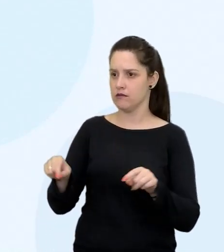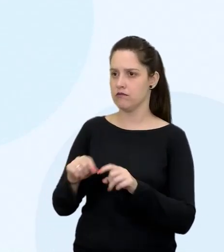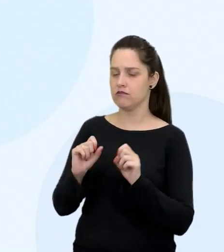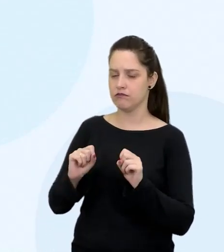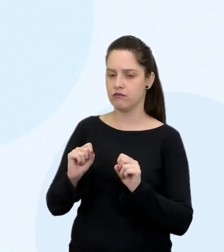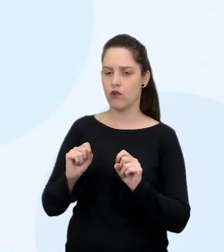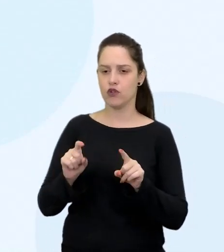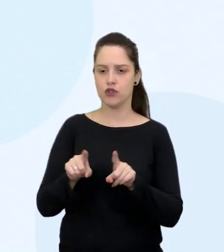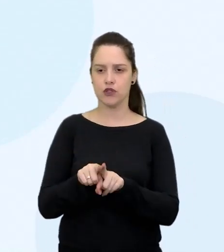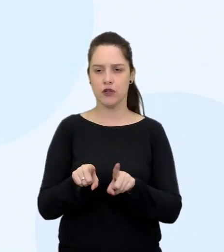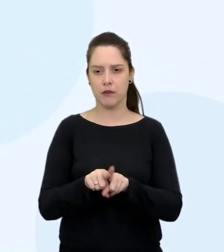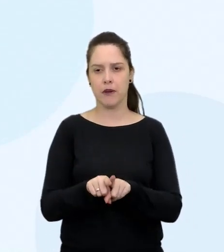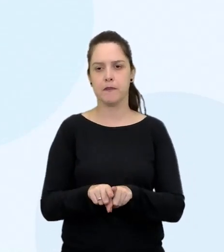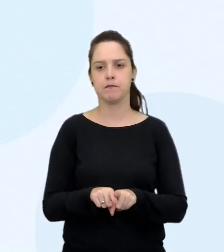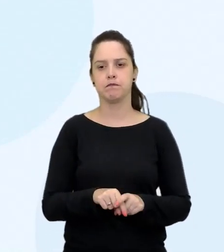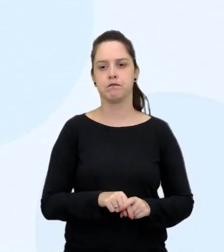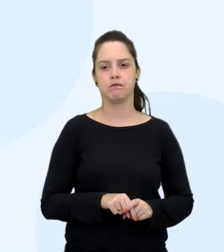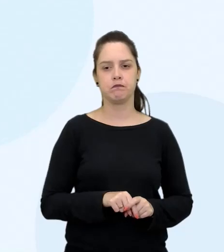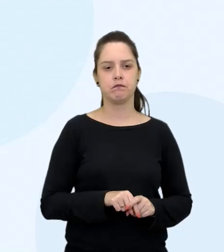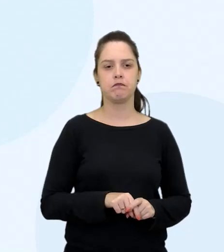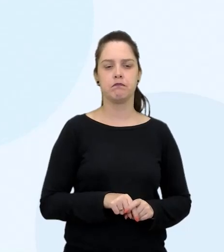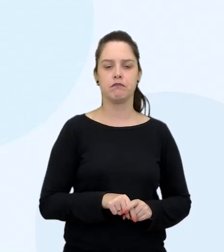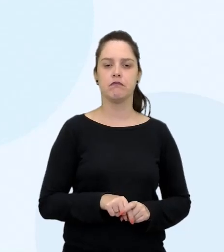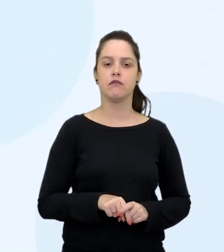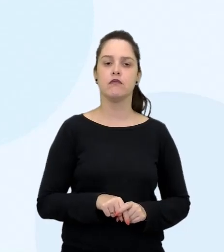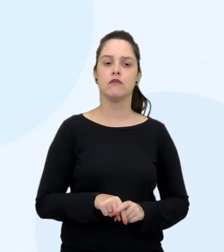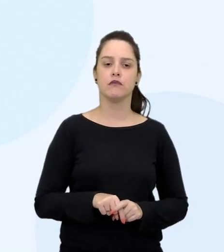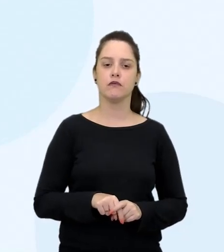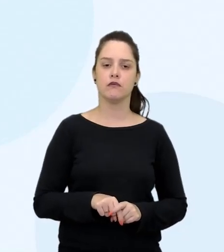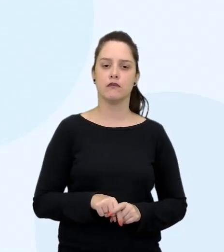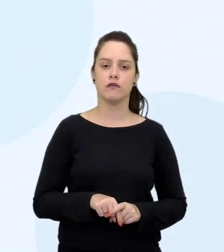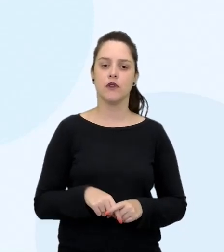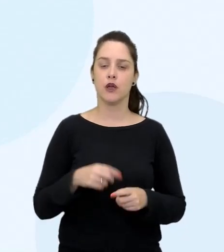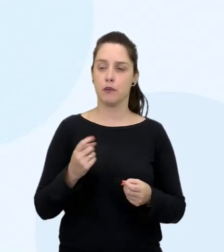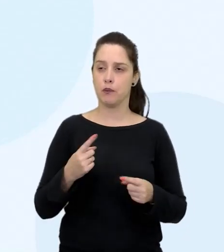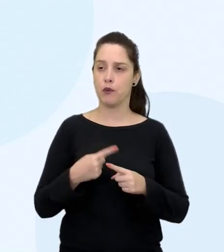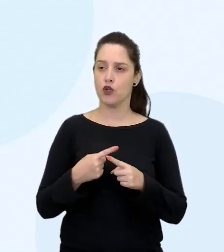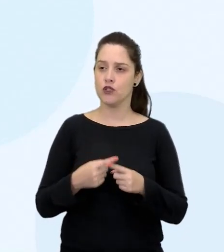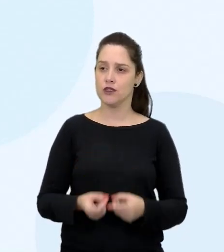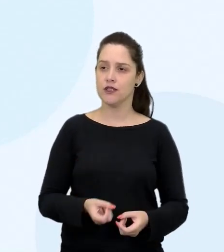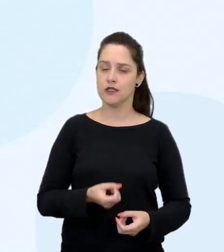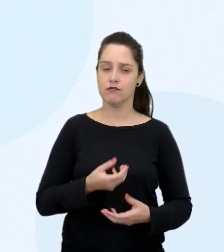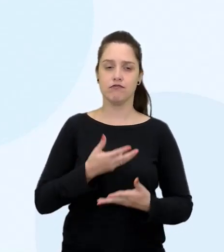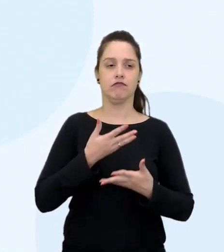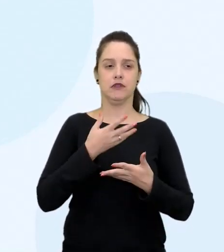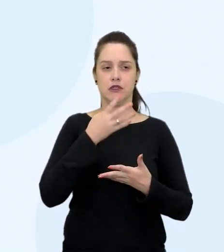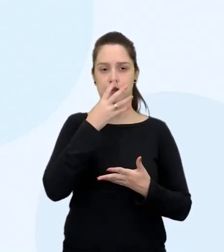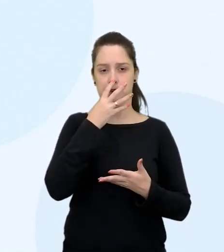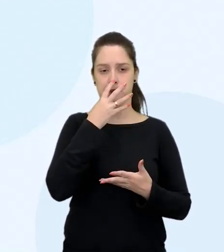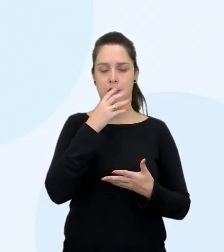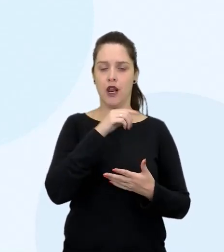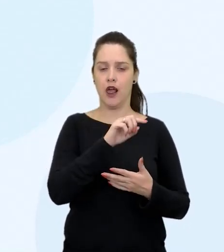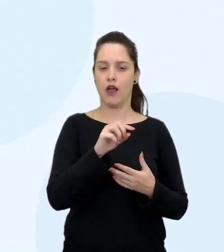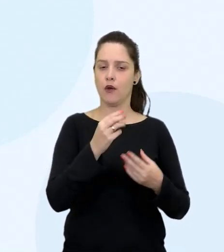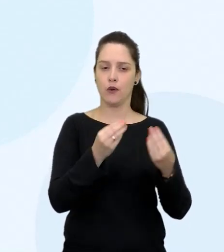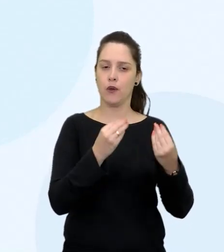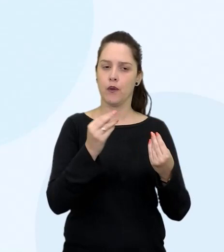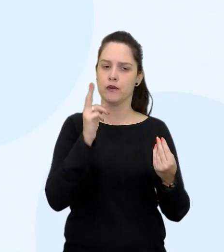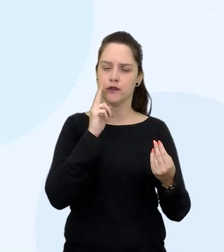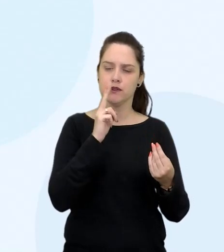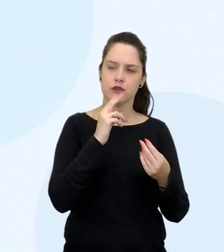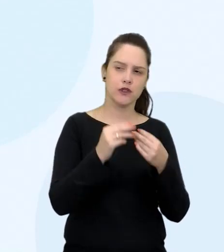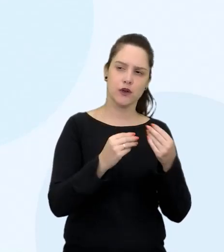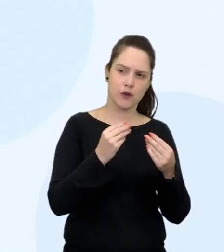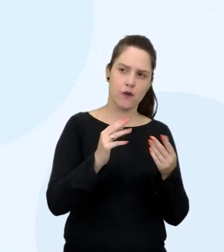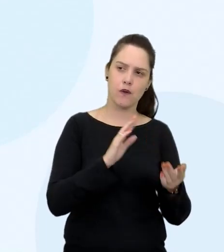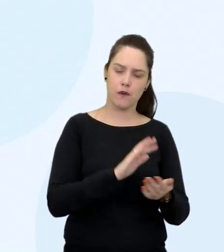coisa medieval também, né? Ficar uma coisa bonita também. Podem se inspirar nas iluminúrias e nas caligrafias medievais. Olha, iluminúrias, aprendeu